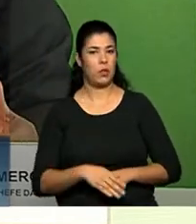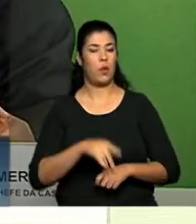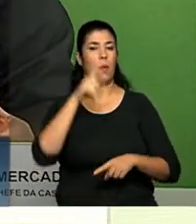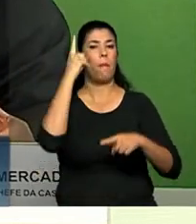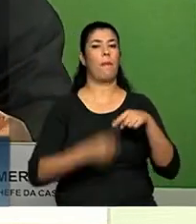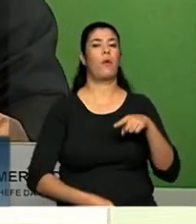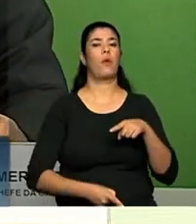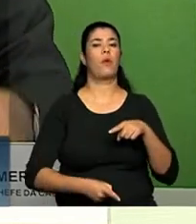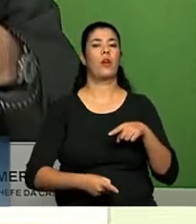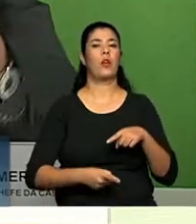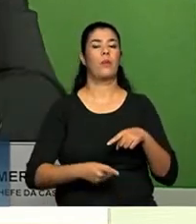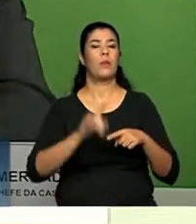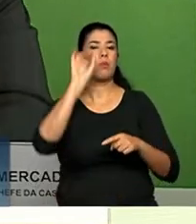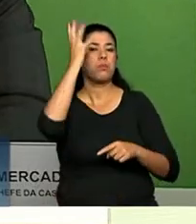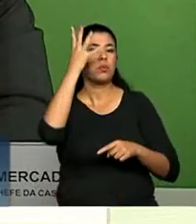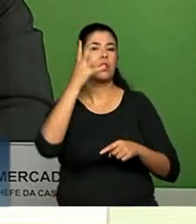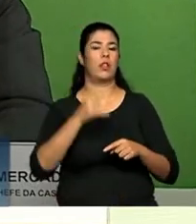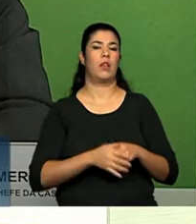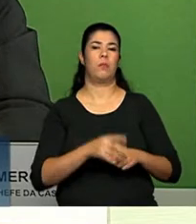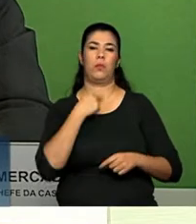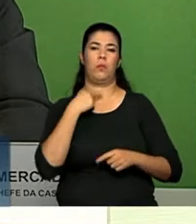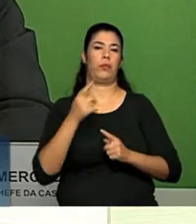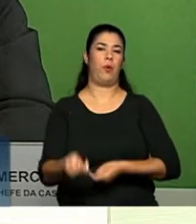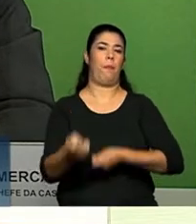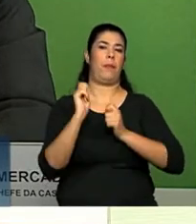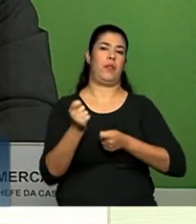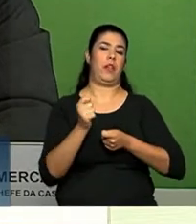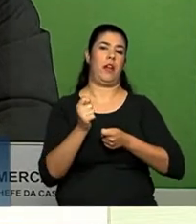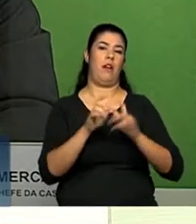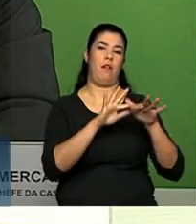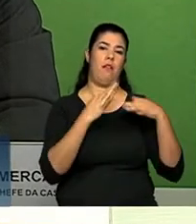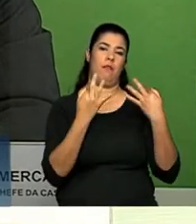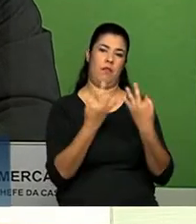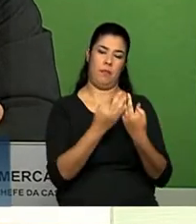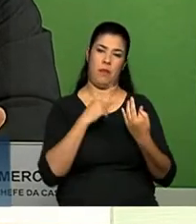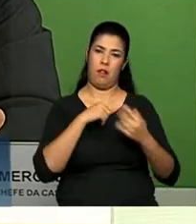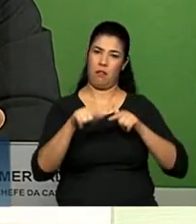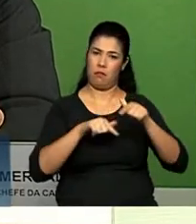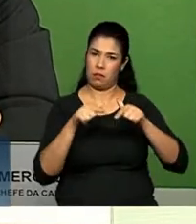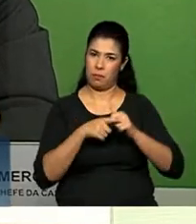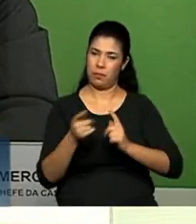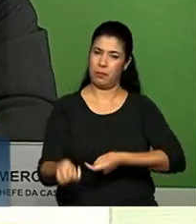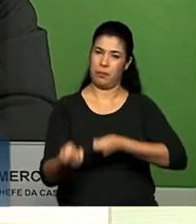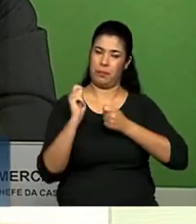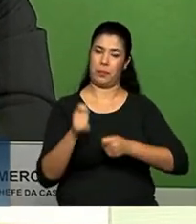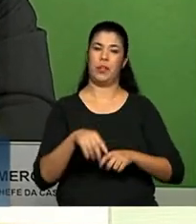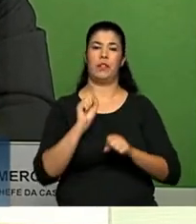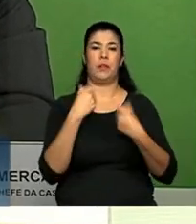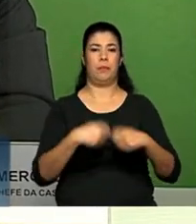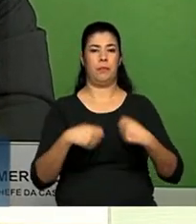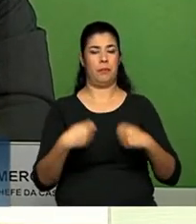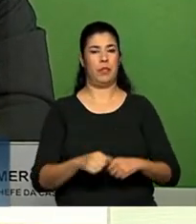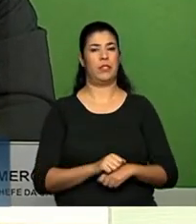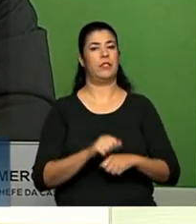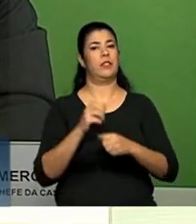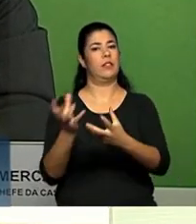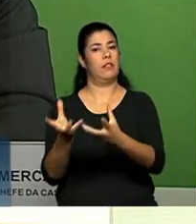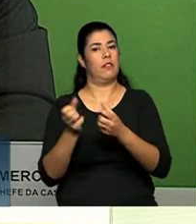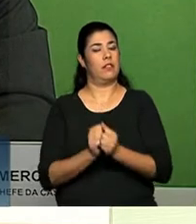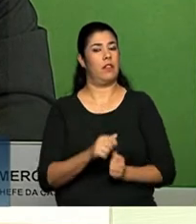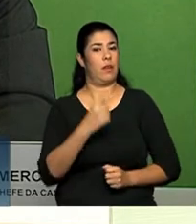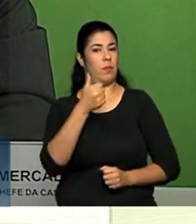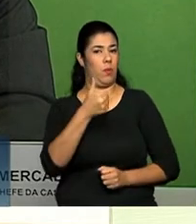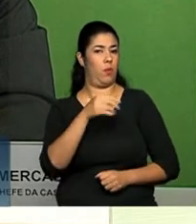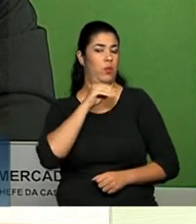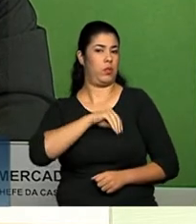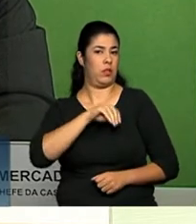das espécies, ele recebe aquela proteção de um salário mínimo. Ora, o que nós estávamos vendo é que bastava ir numa cooperativa,